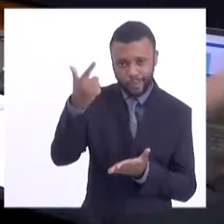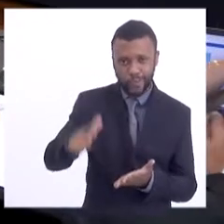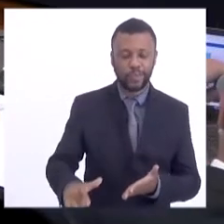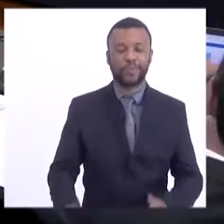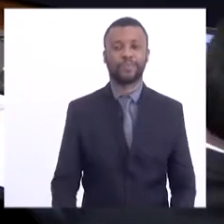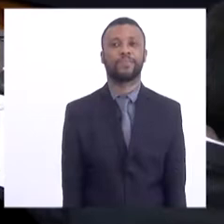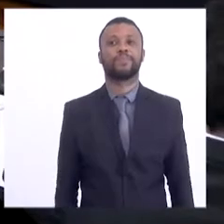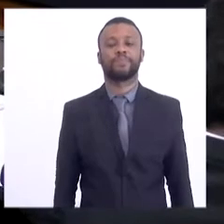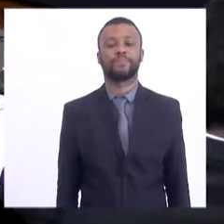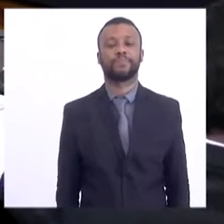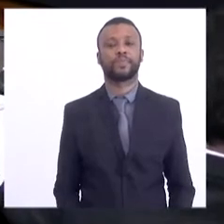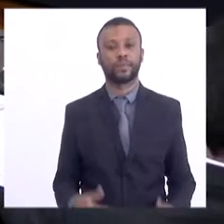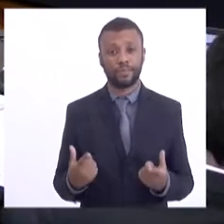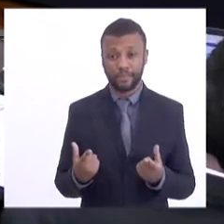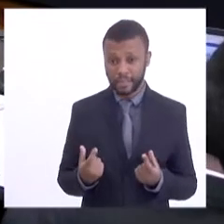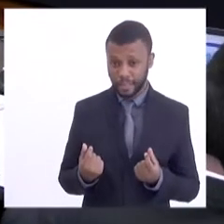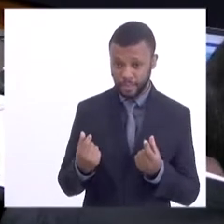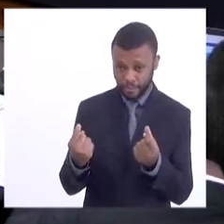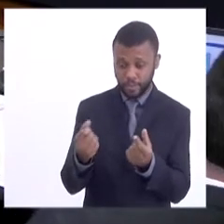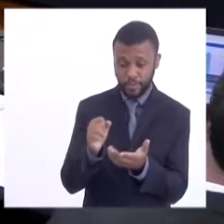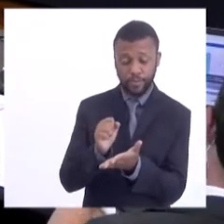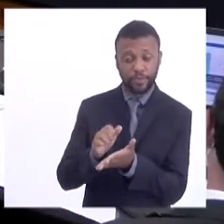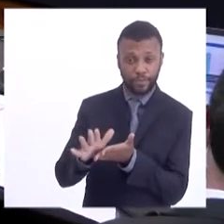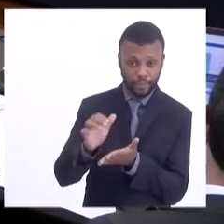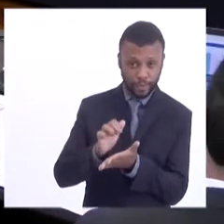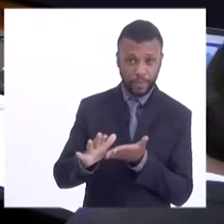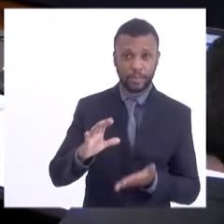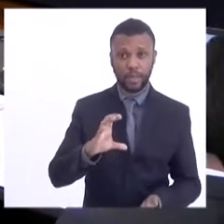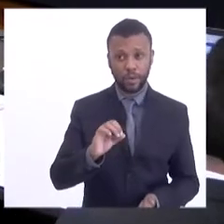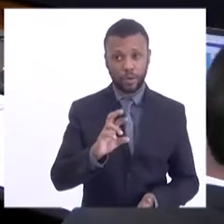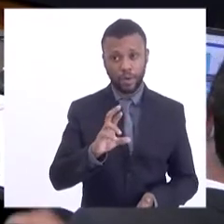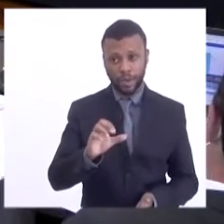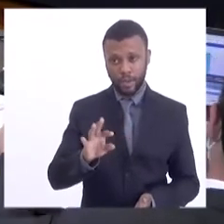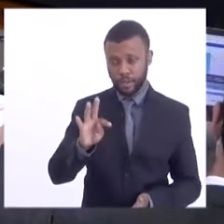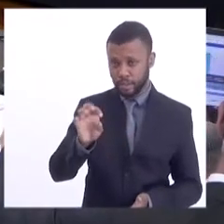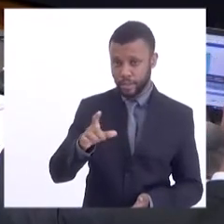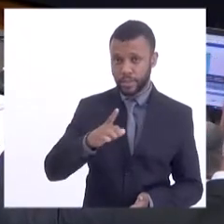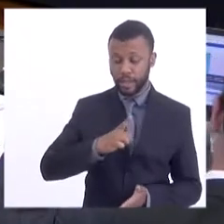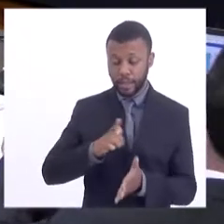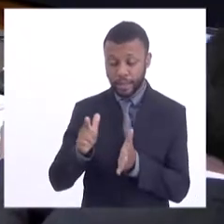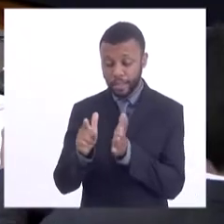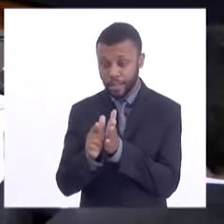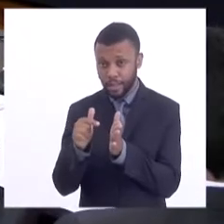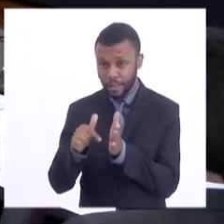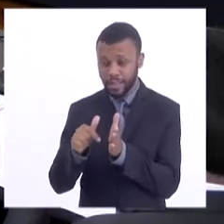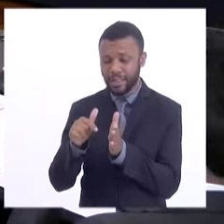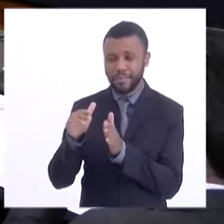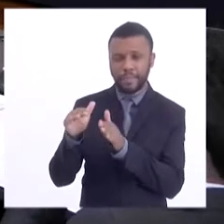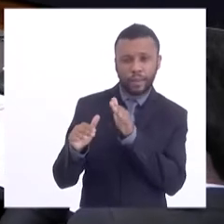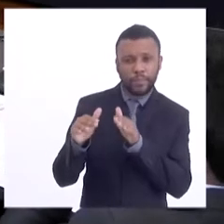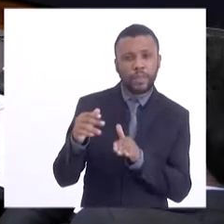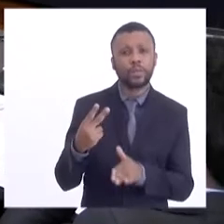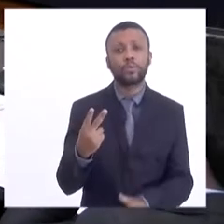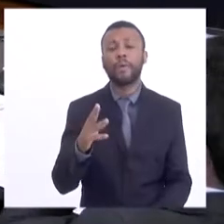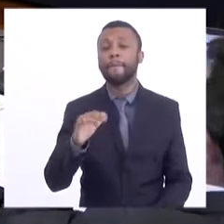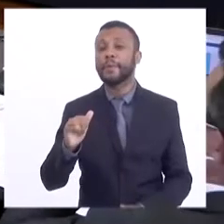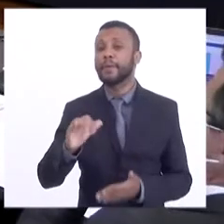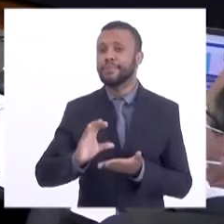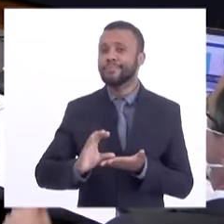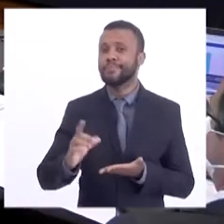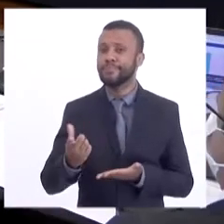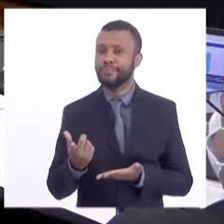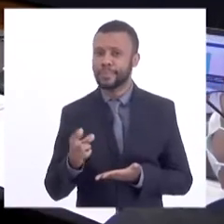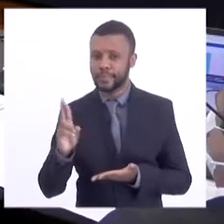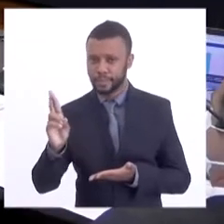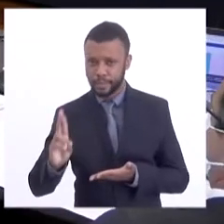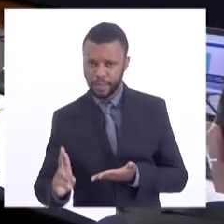desse valor em despesas correntes que aqui tá na monta de Dois Bilhões de reais um